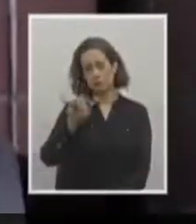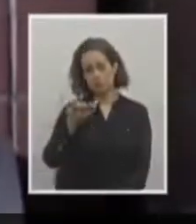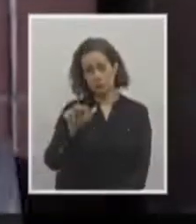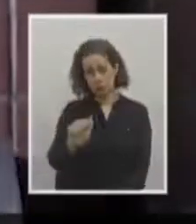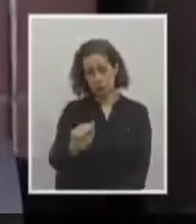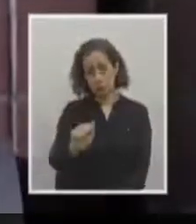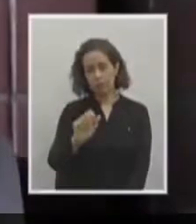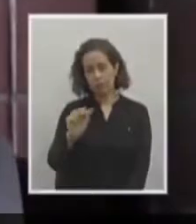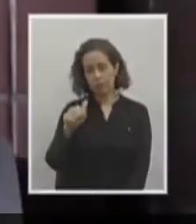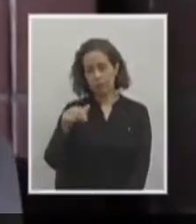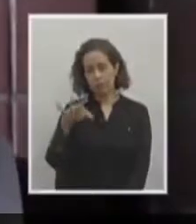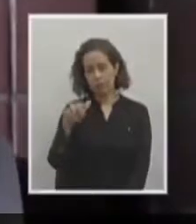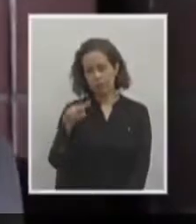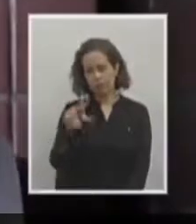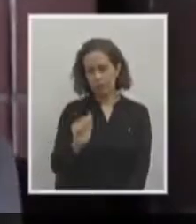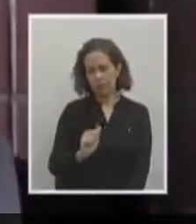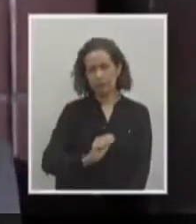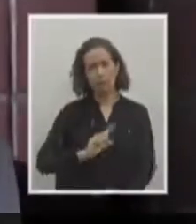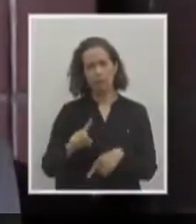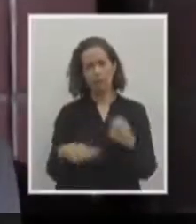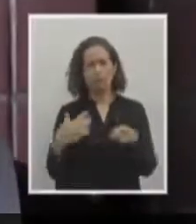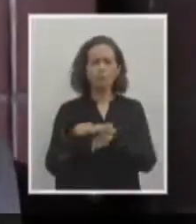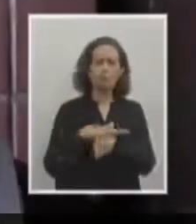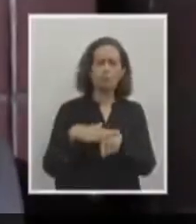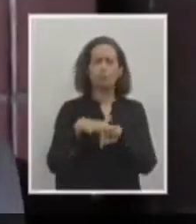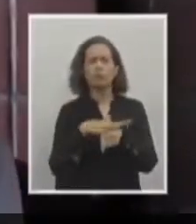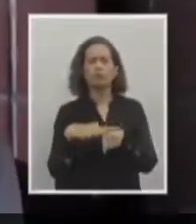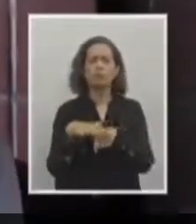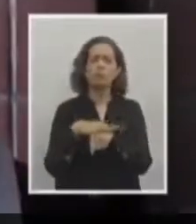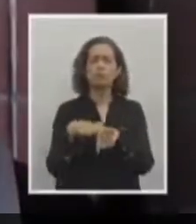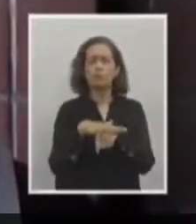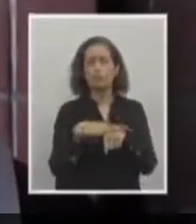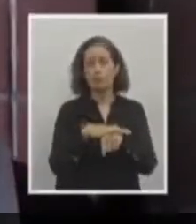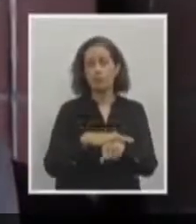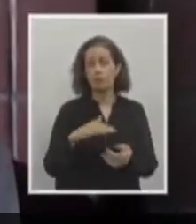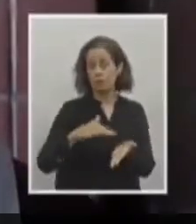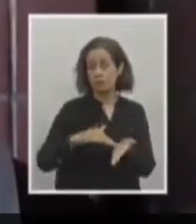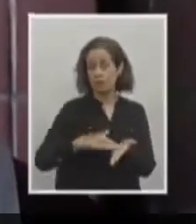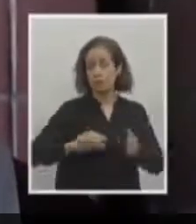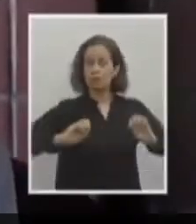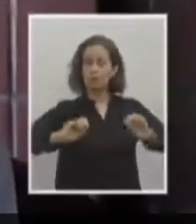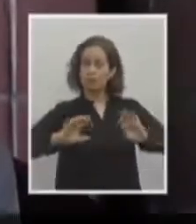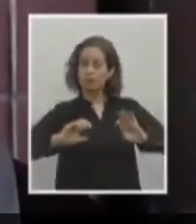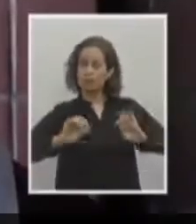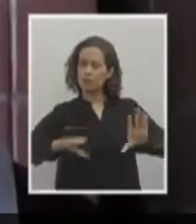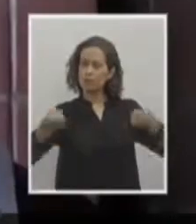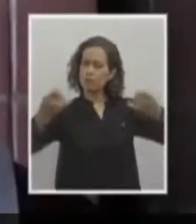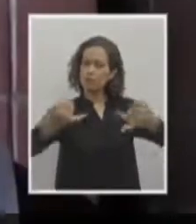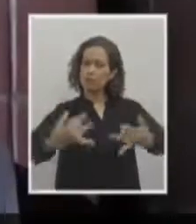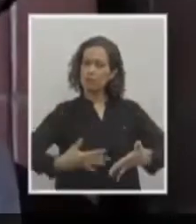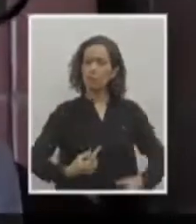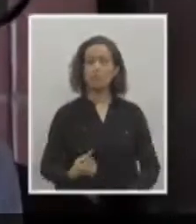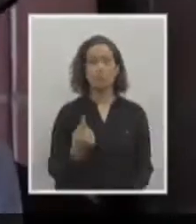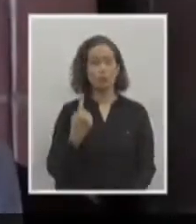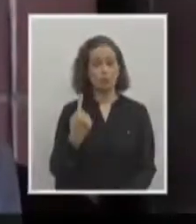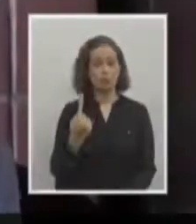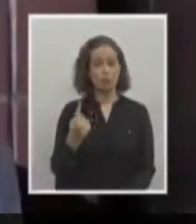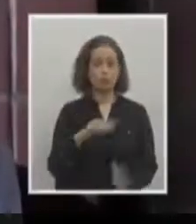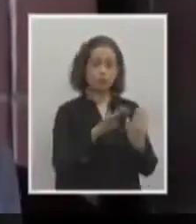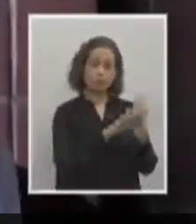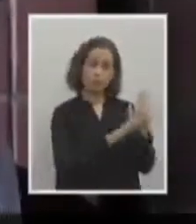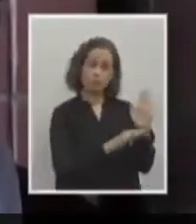depois de várias, depois dessa conversa toda, a secretária de Educação, ela disse que um dos critérios